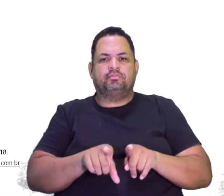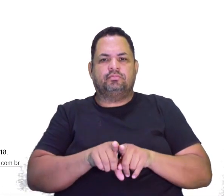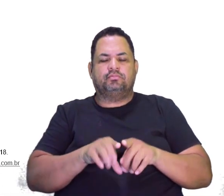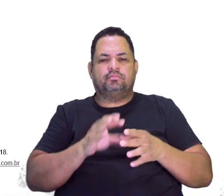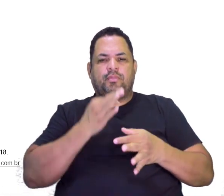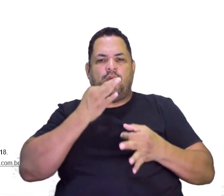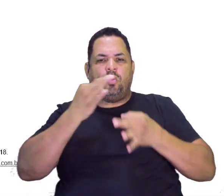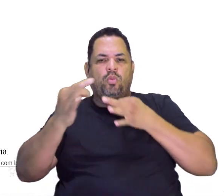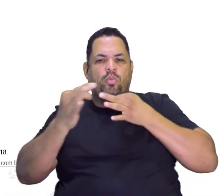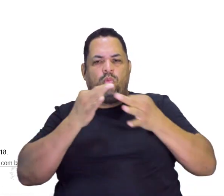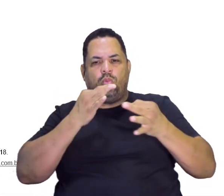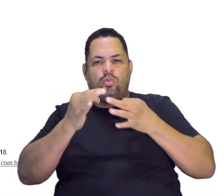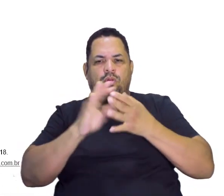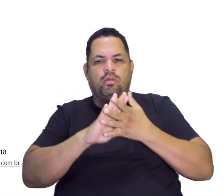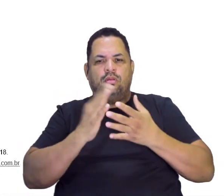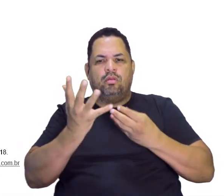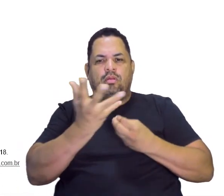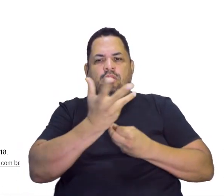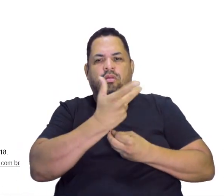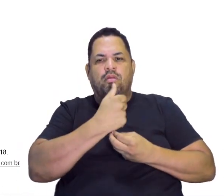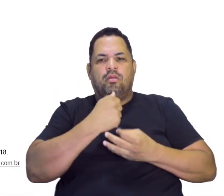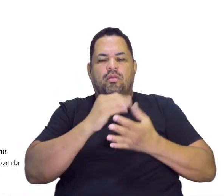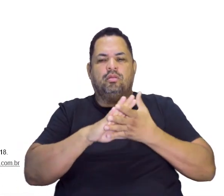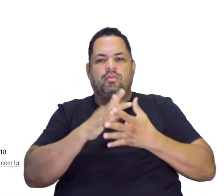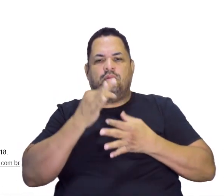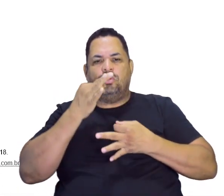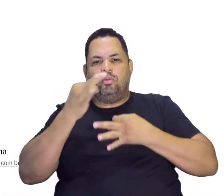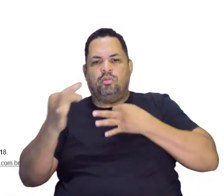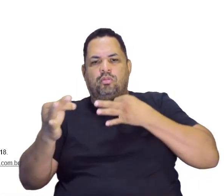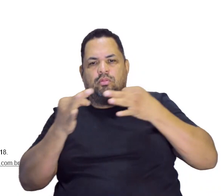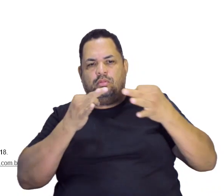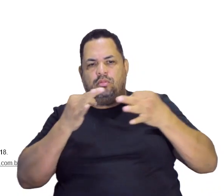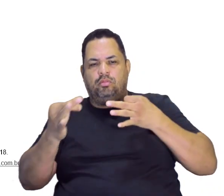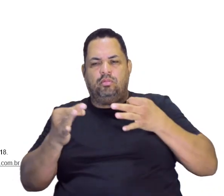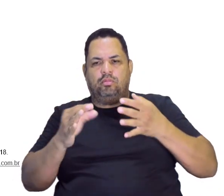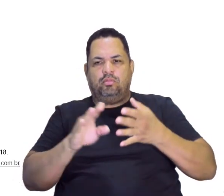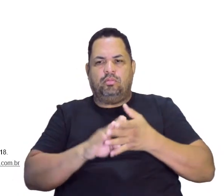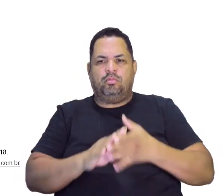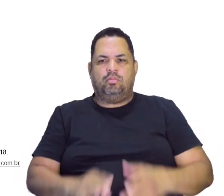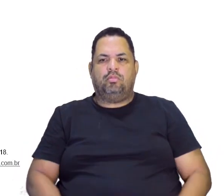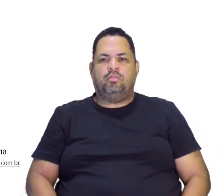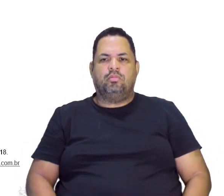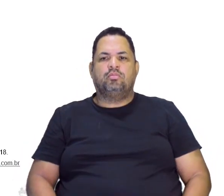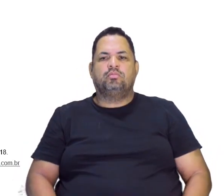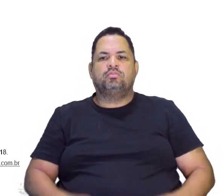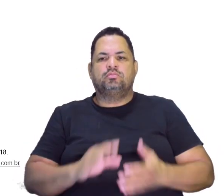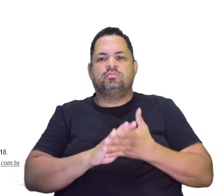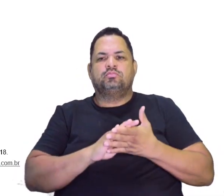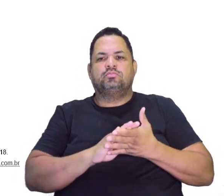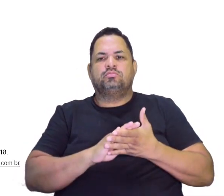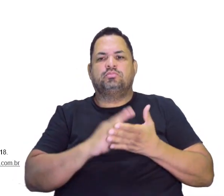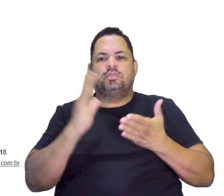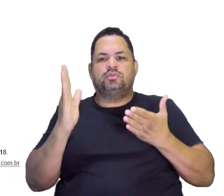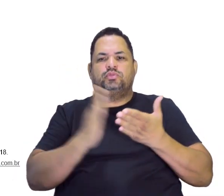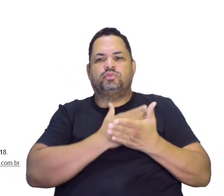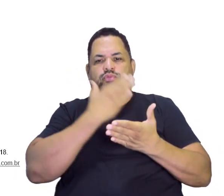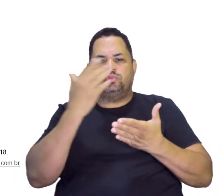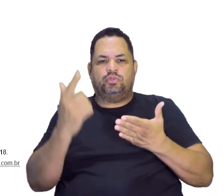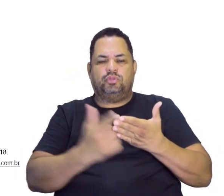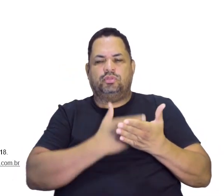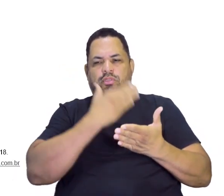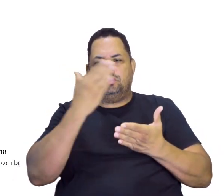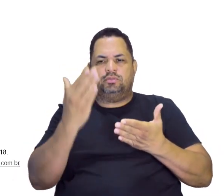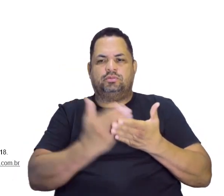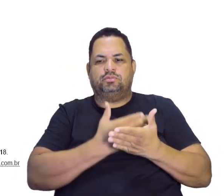um crítico de arte e aí suas opiniões né Eh em jornais e revistas ele tá lá